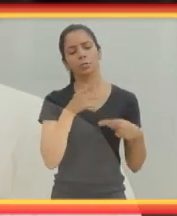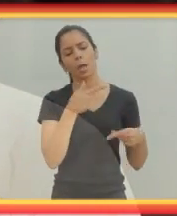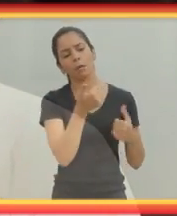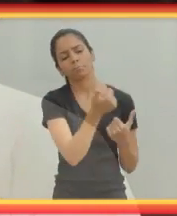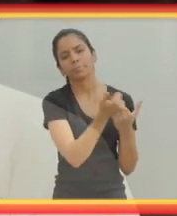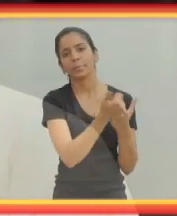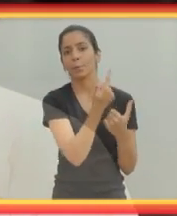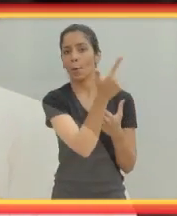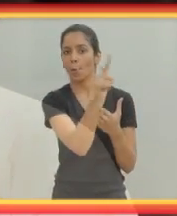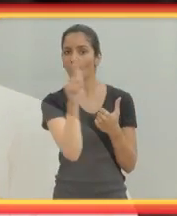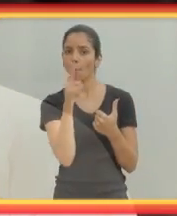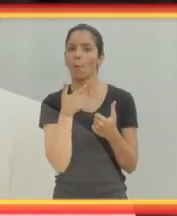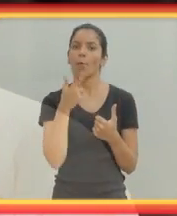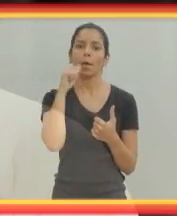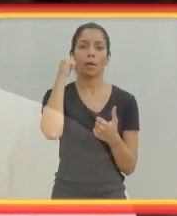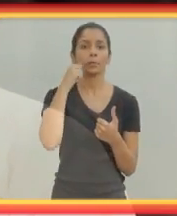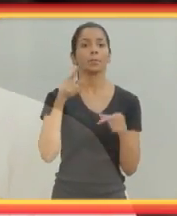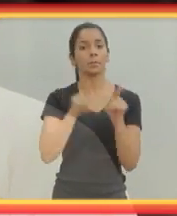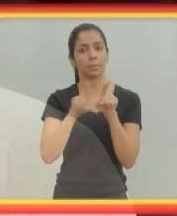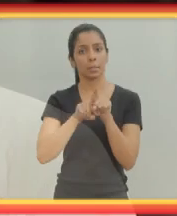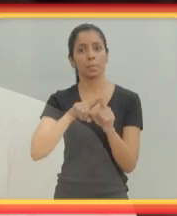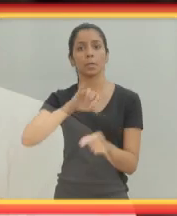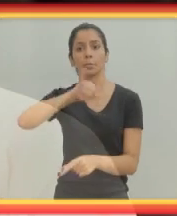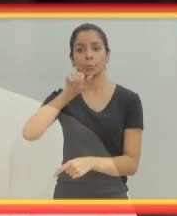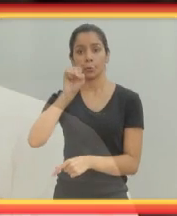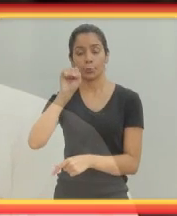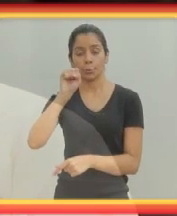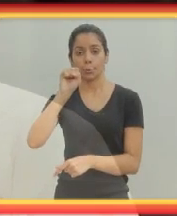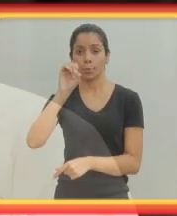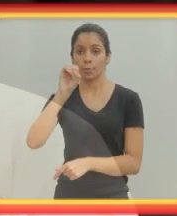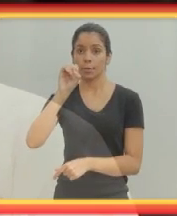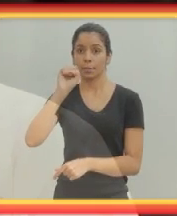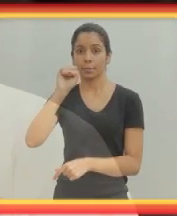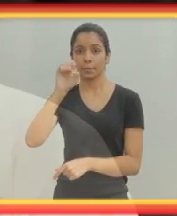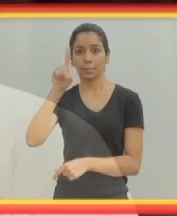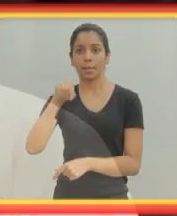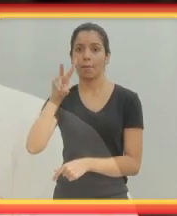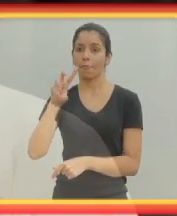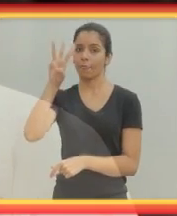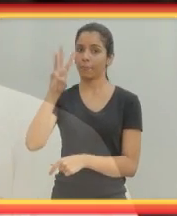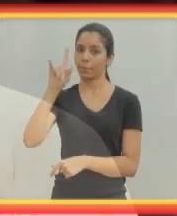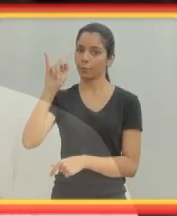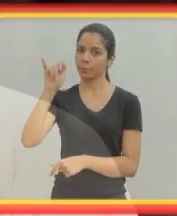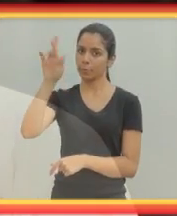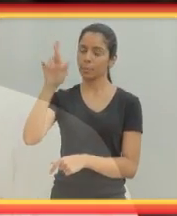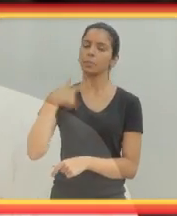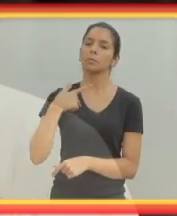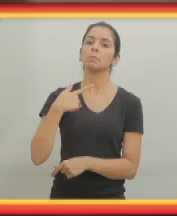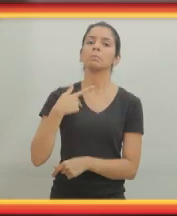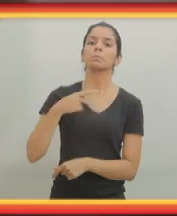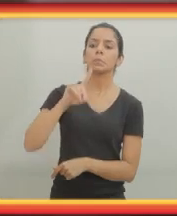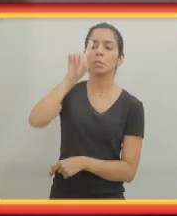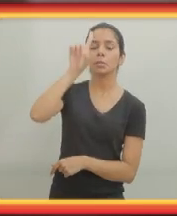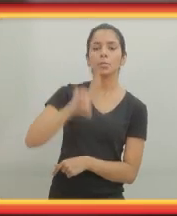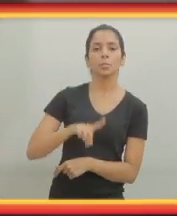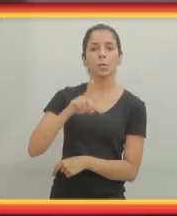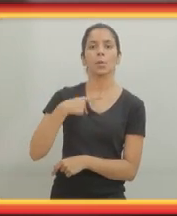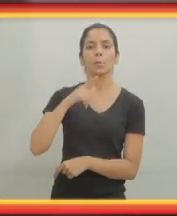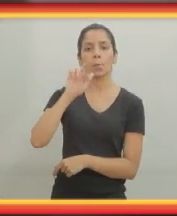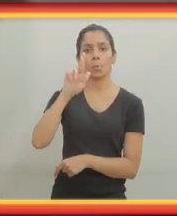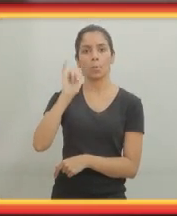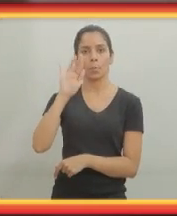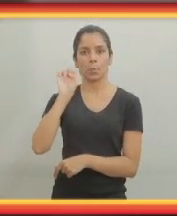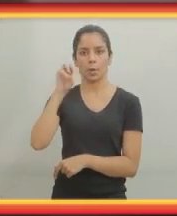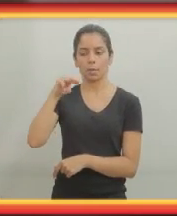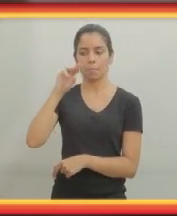atores, até ao Zé Wilker, dirigindo Rain Man, e ele disse